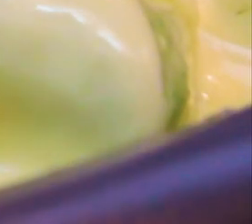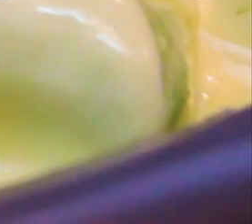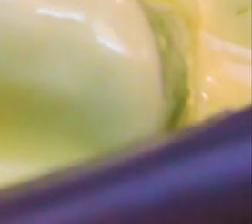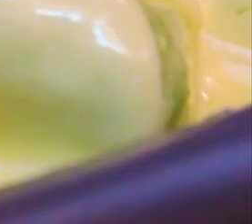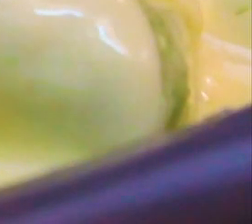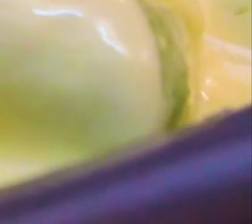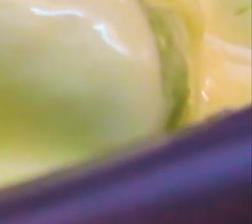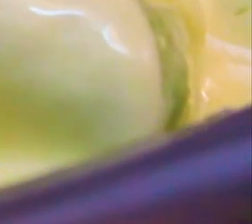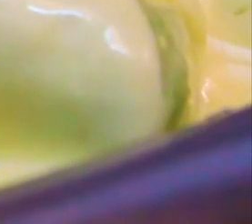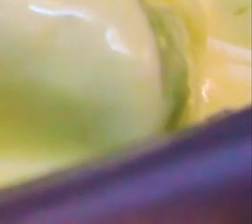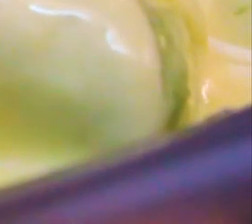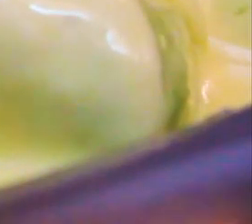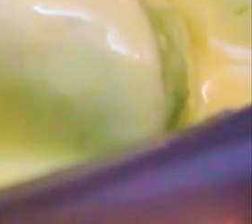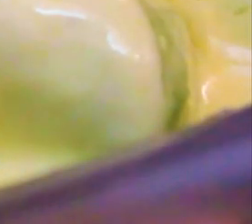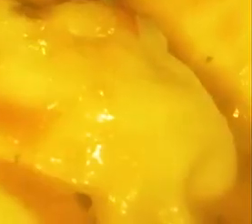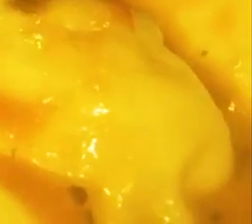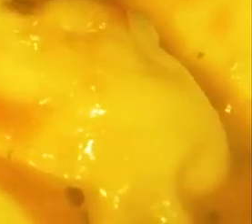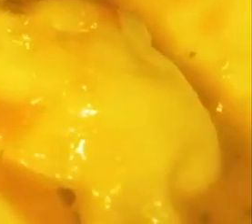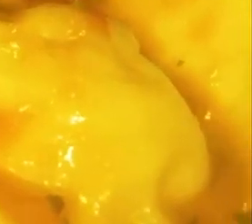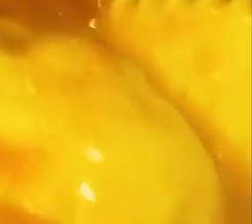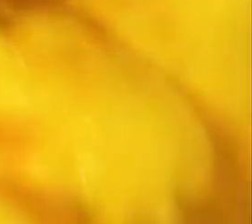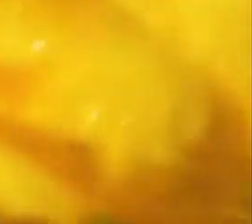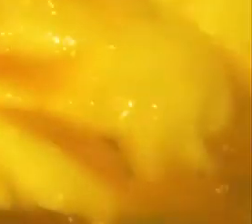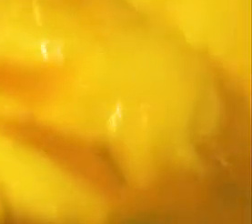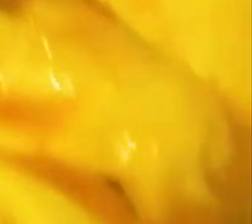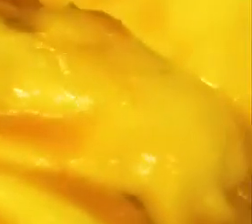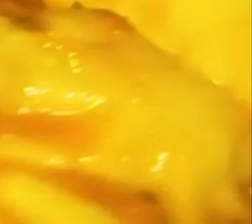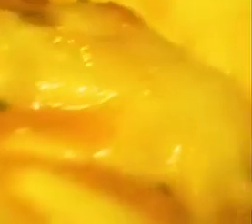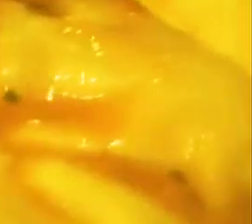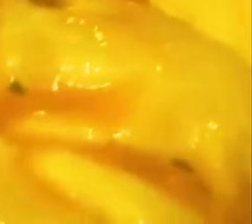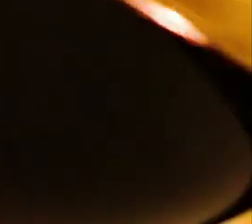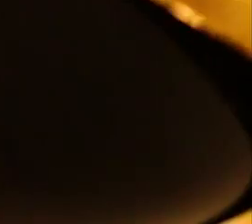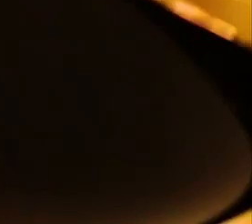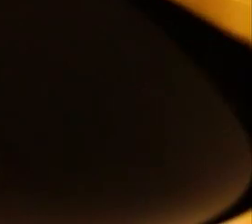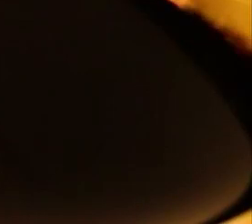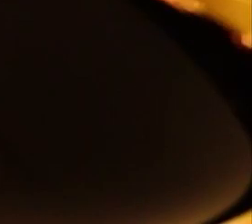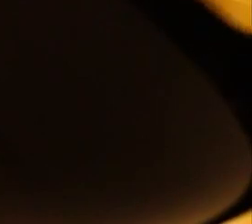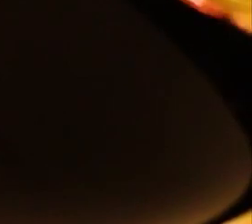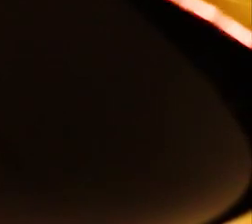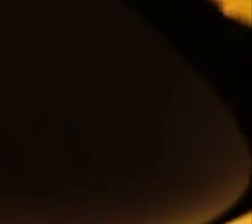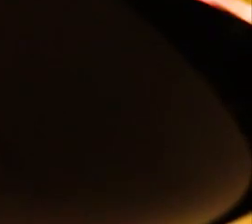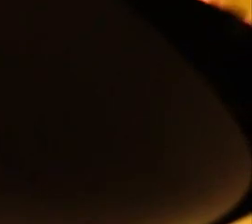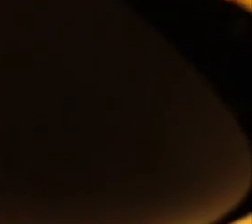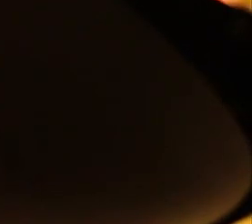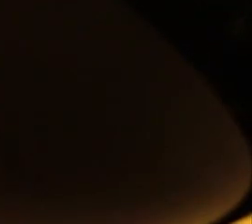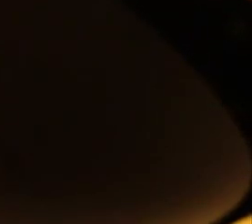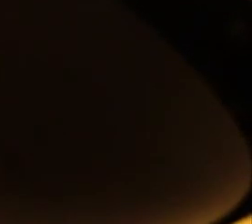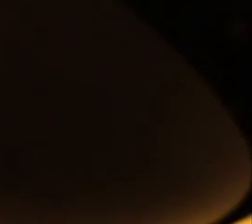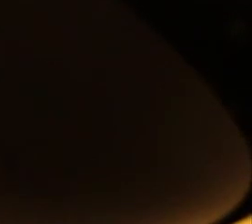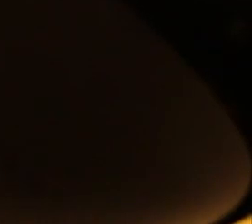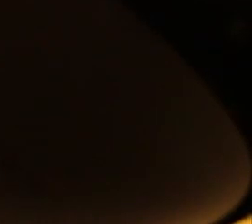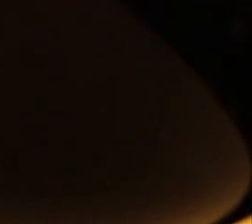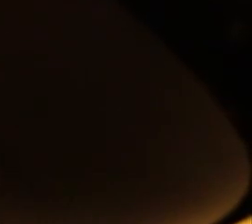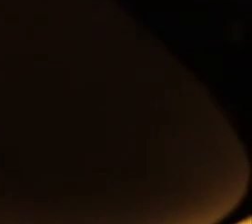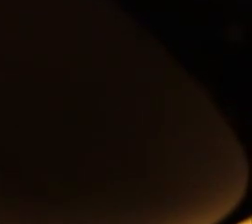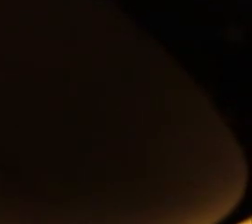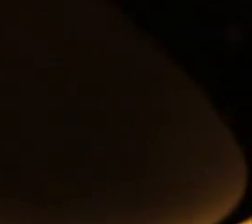com diversas opções de pratos quentes e saladas. Rua Bela Sintra, 1849 Jardins. Reservas